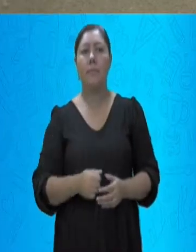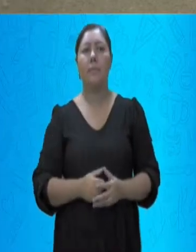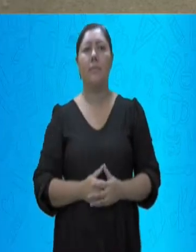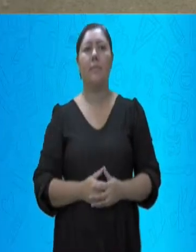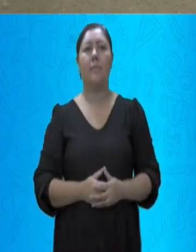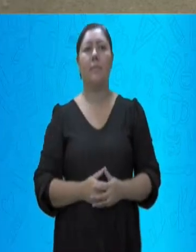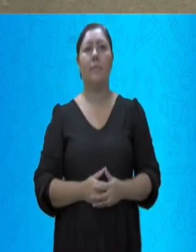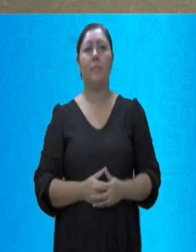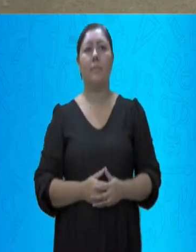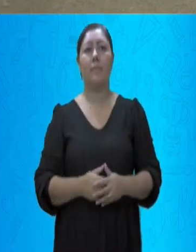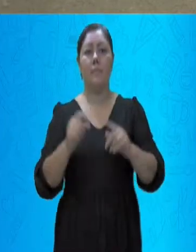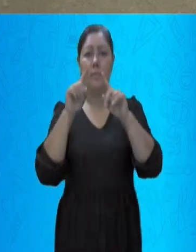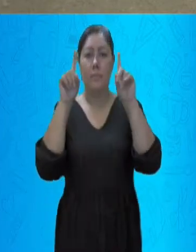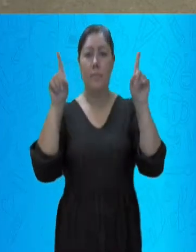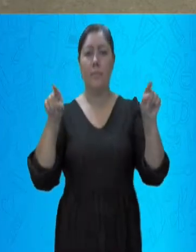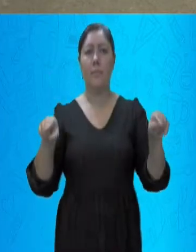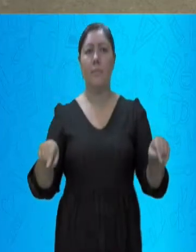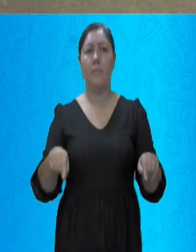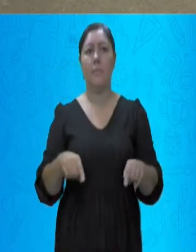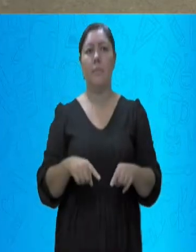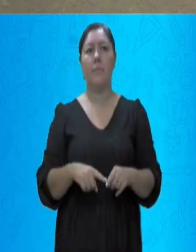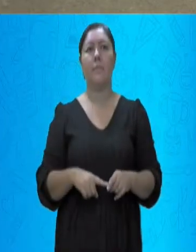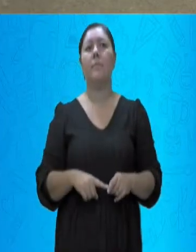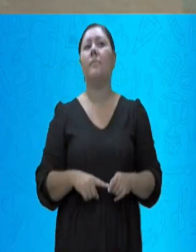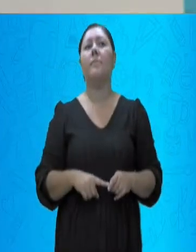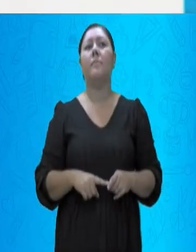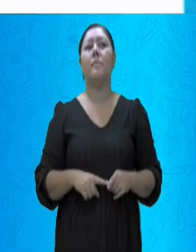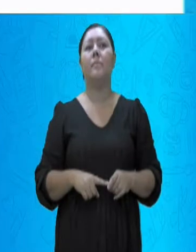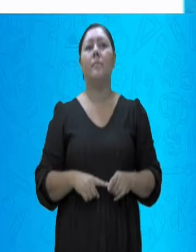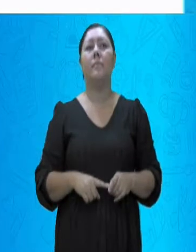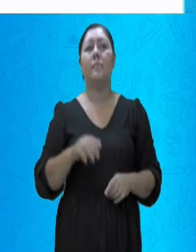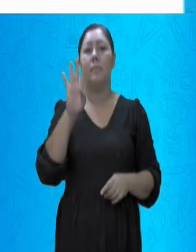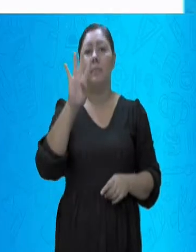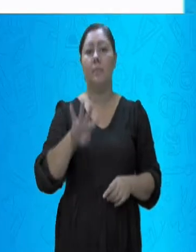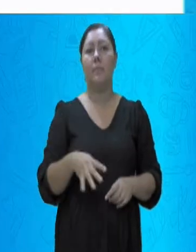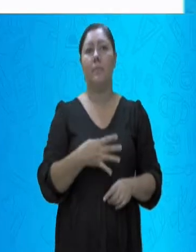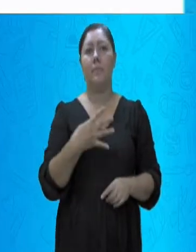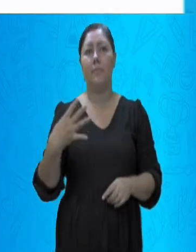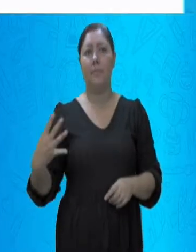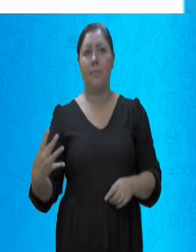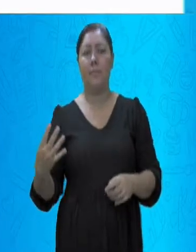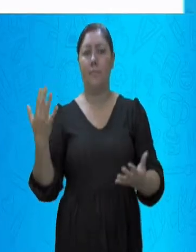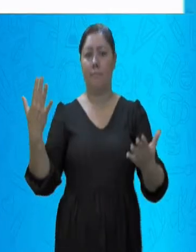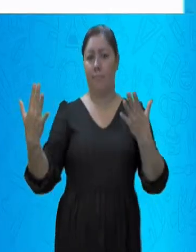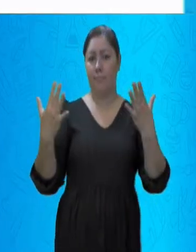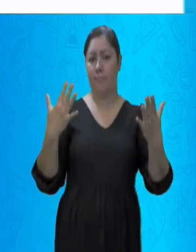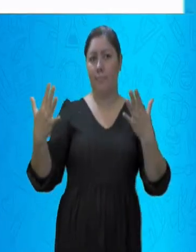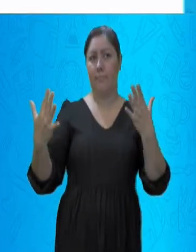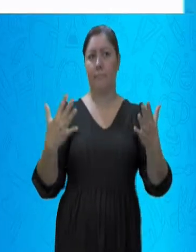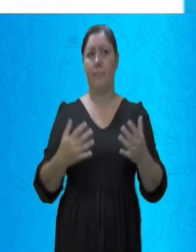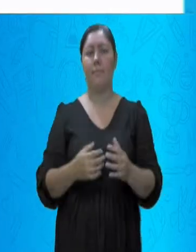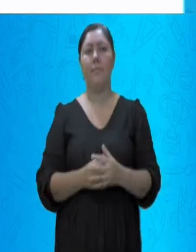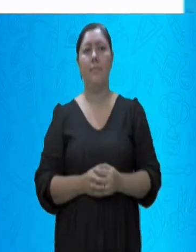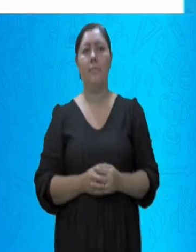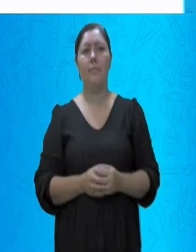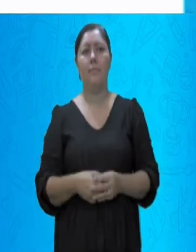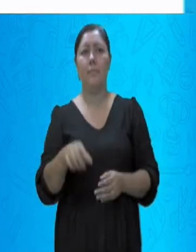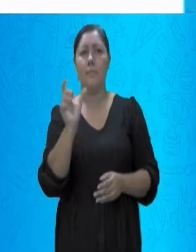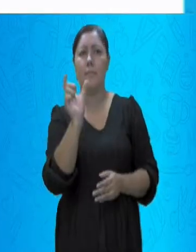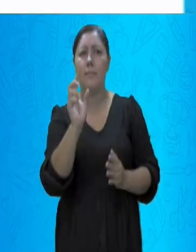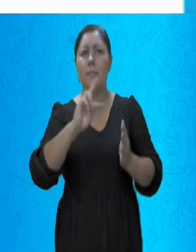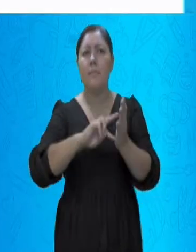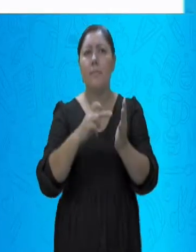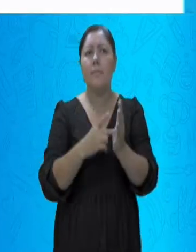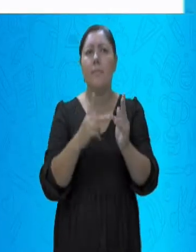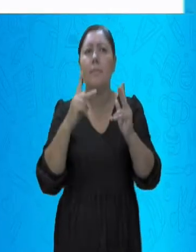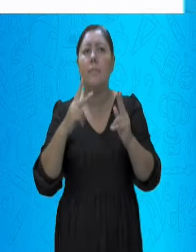esse quadro agora e a gente vai fazer uma comparação. O que são palavras sinônimas? O que eu posso dizer